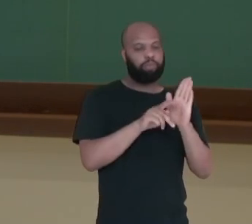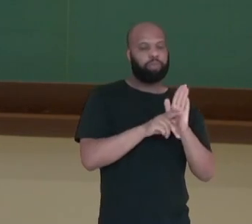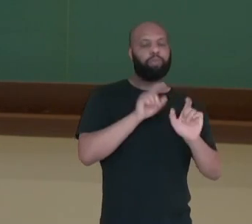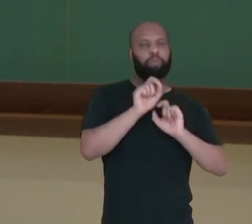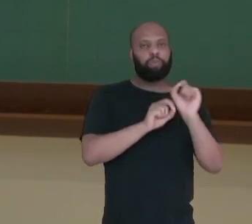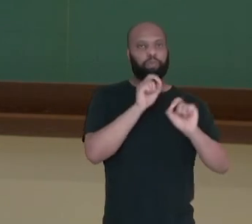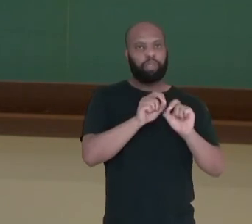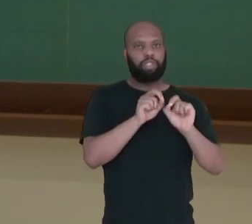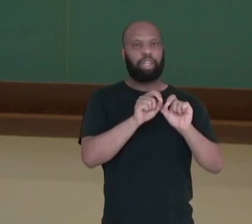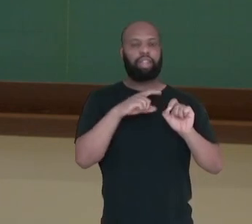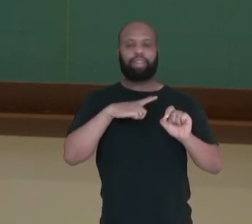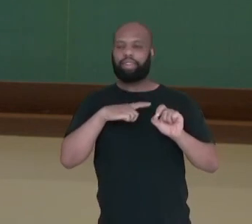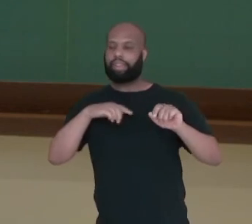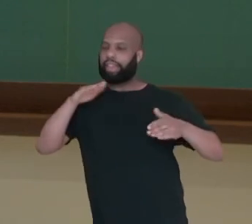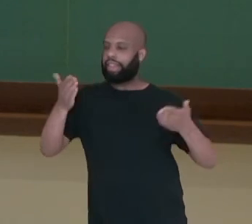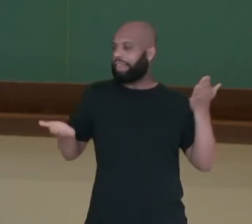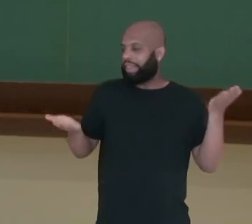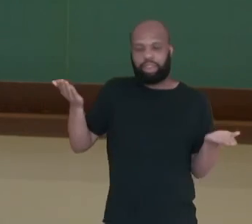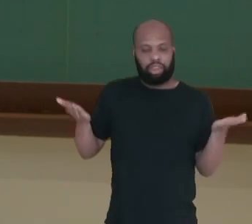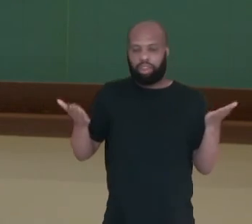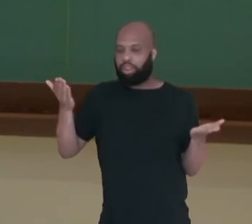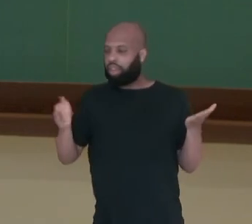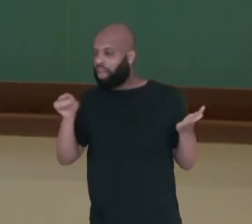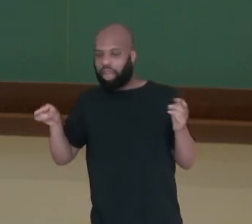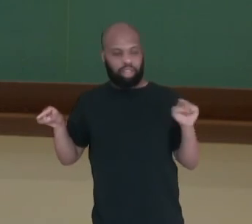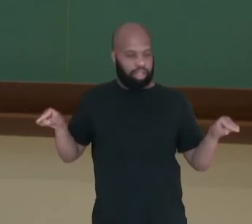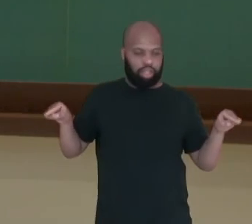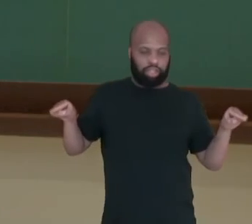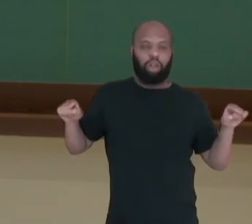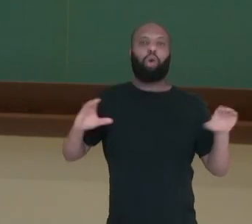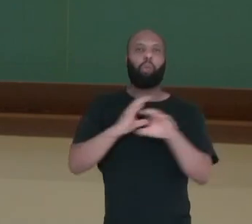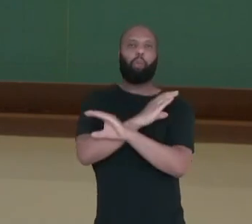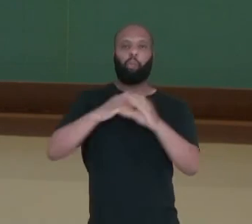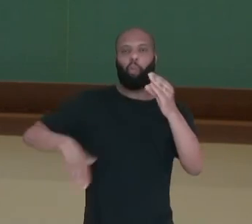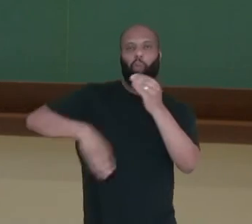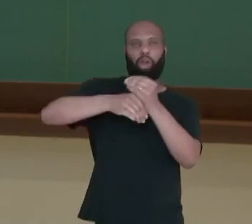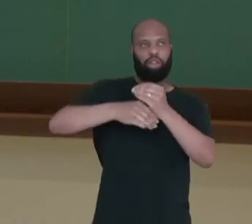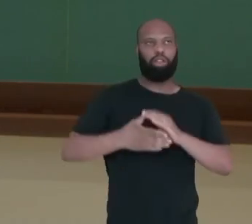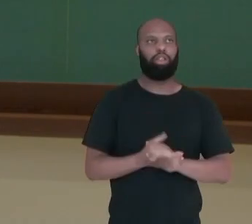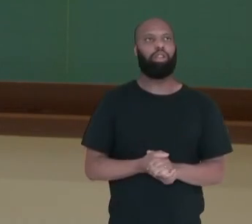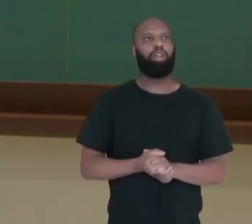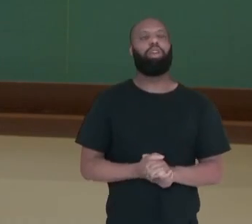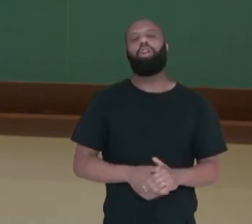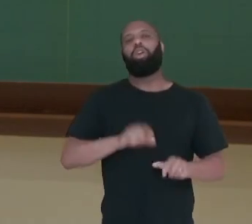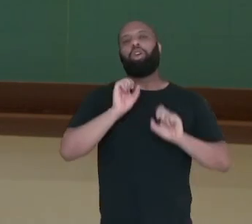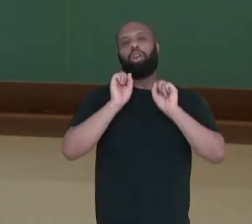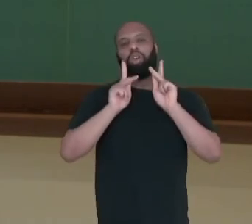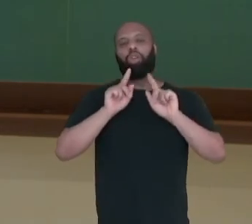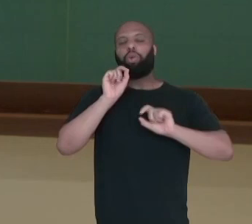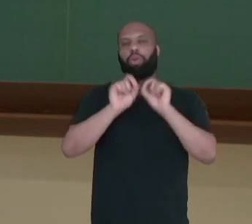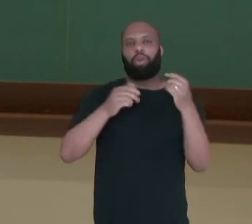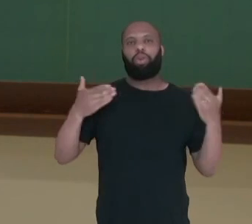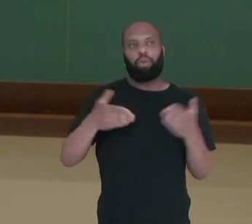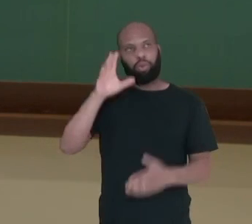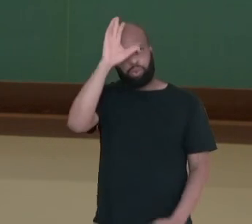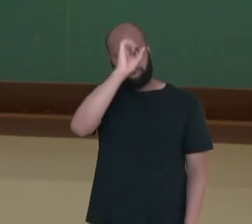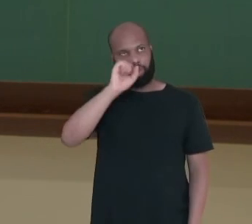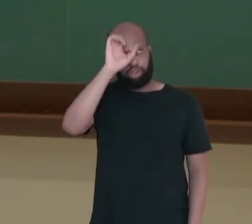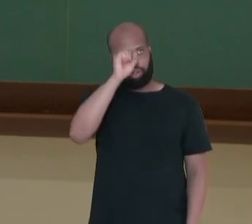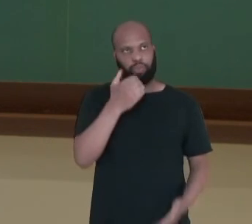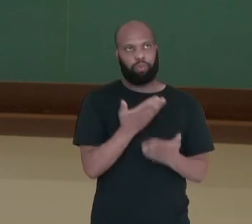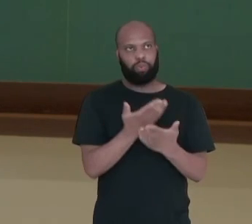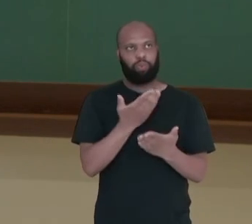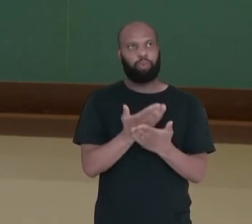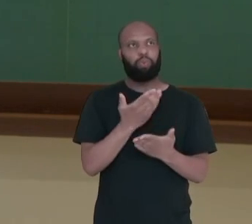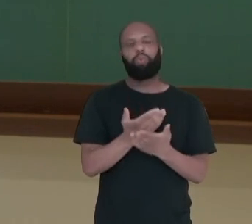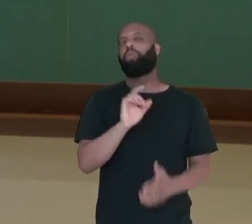consenso seria justamente uma complementando a outra, tá? Beleza, gente, vamos aqui então para a nossa revisão.